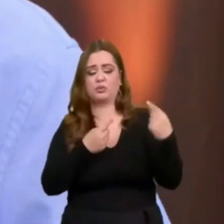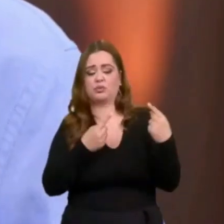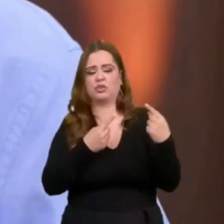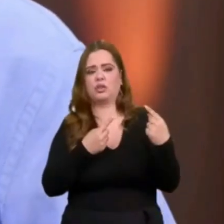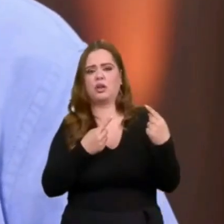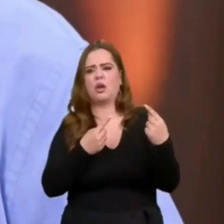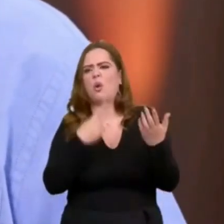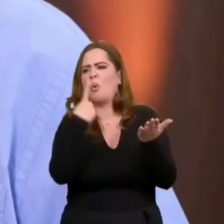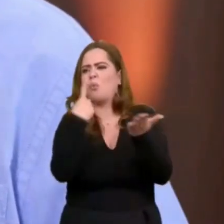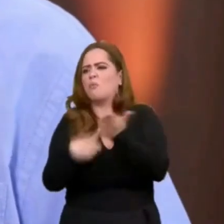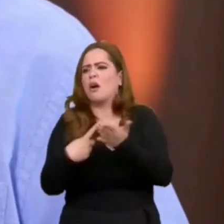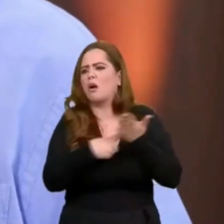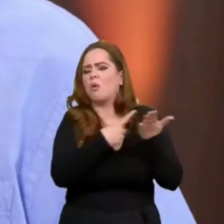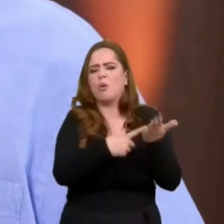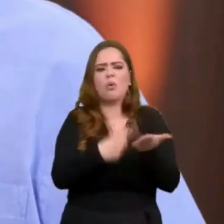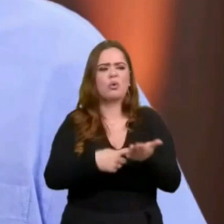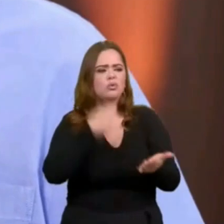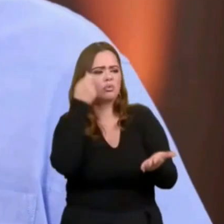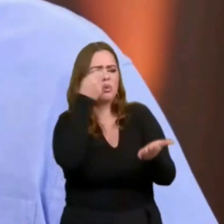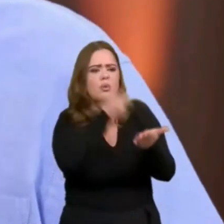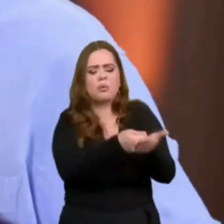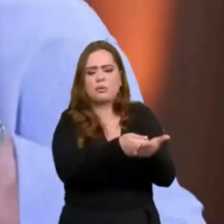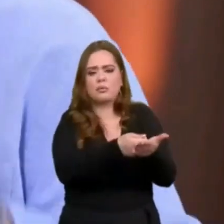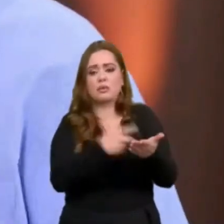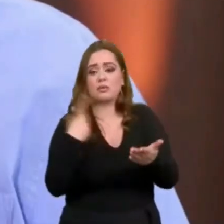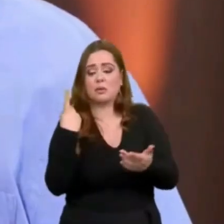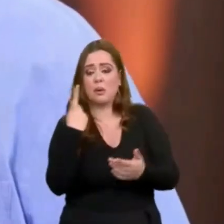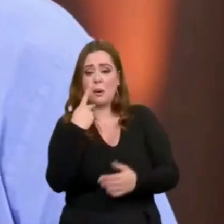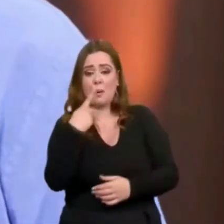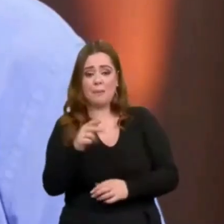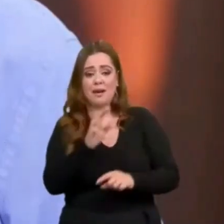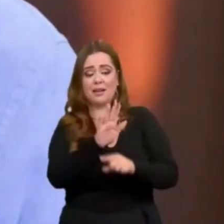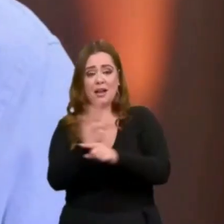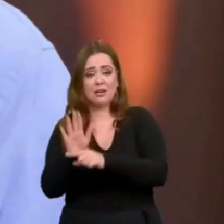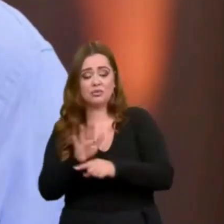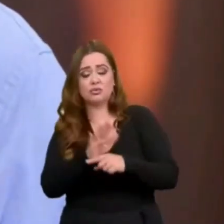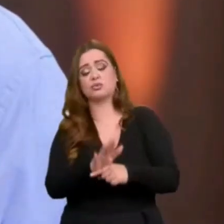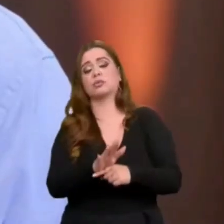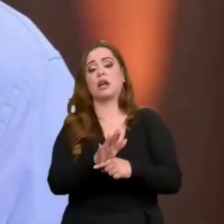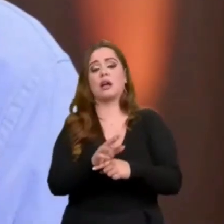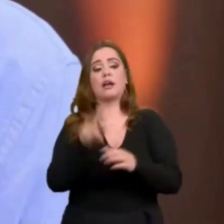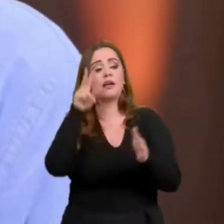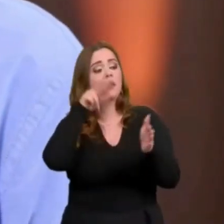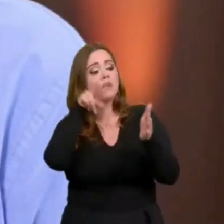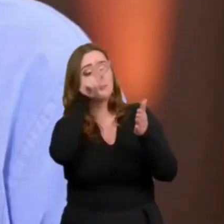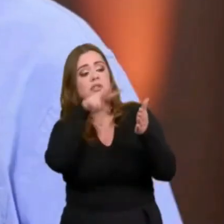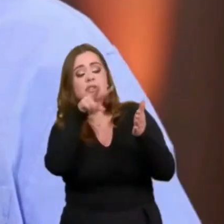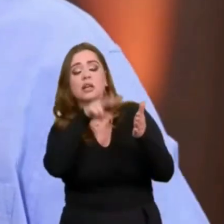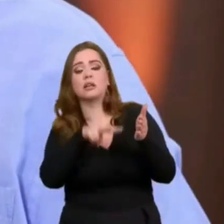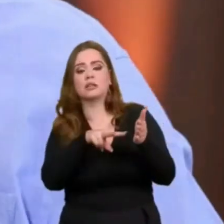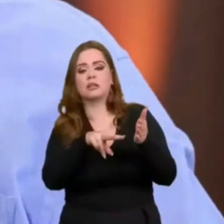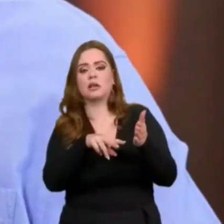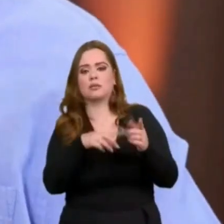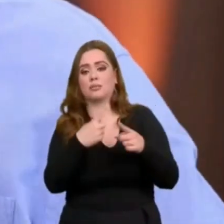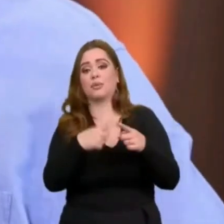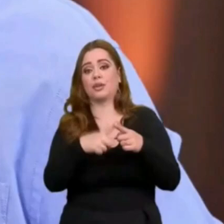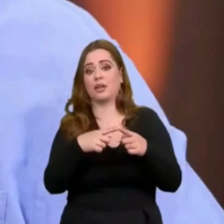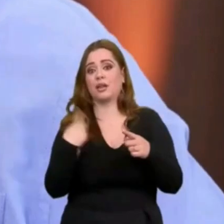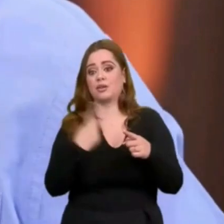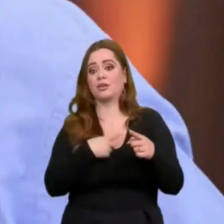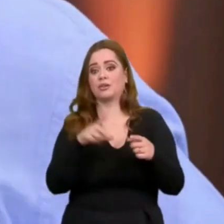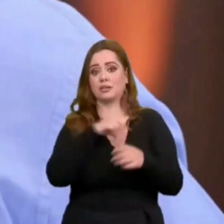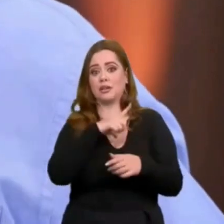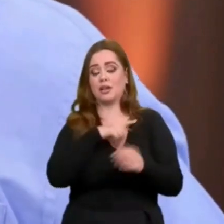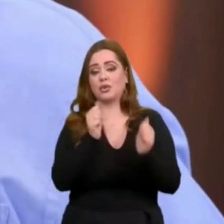acordo, sabe, um compromisso para que ajudar a gente a fiscalizar de satélite, porque nós temos isso com os chineses. E eu falei, ó, qualquer